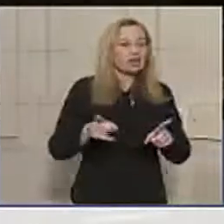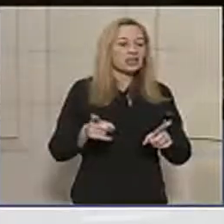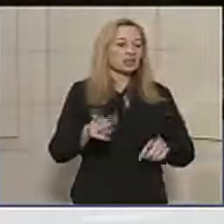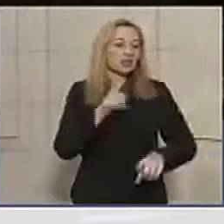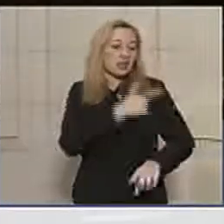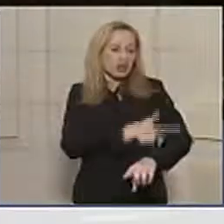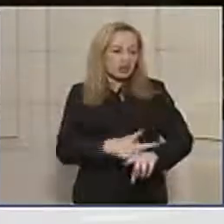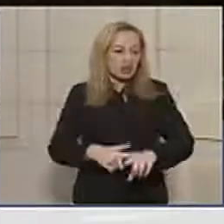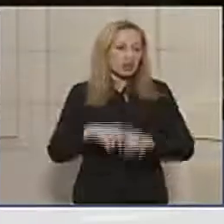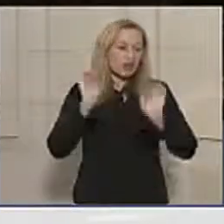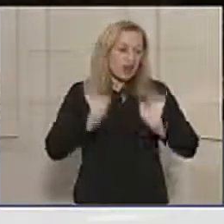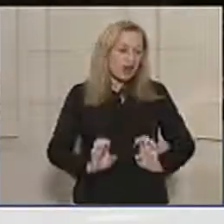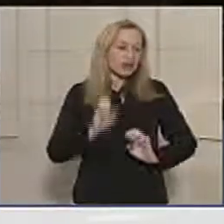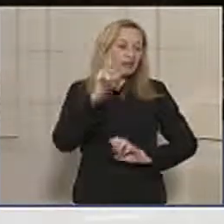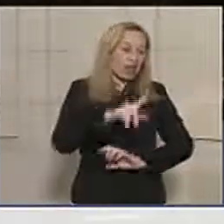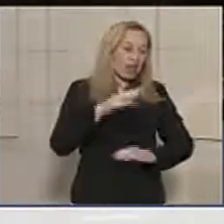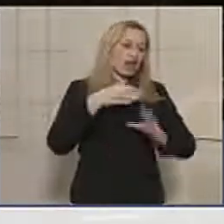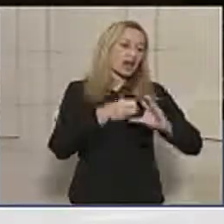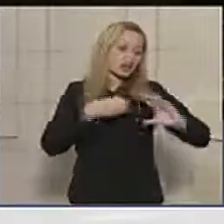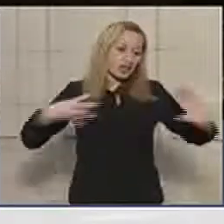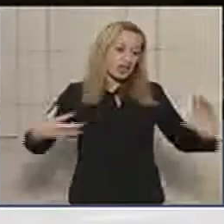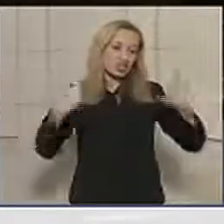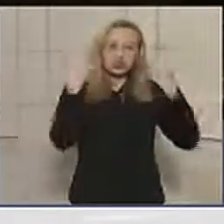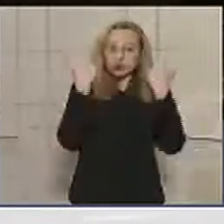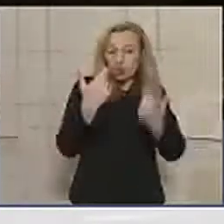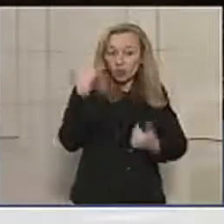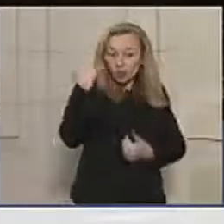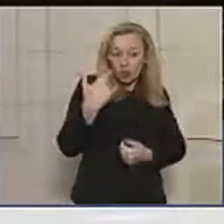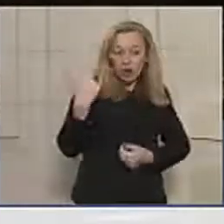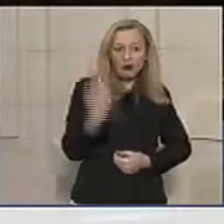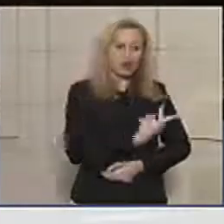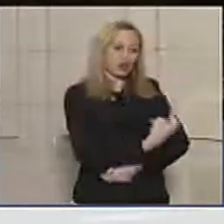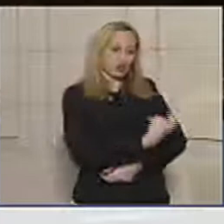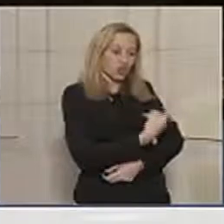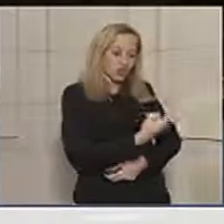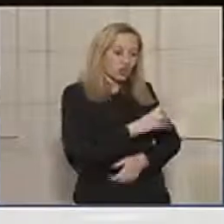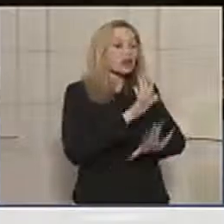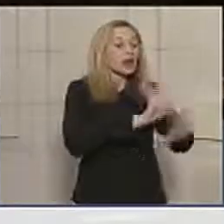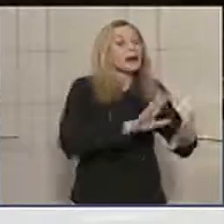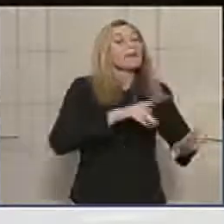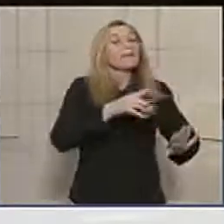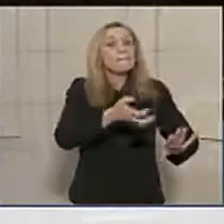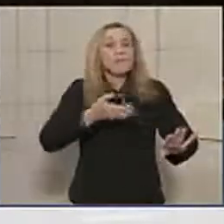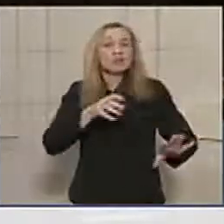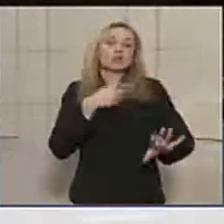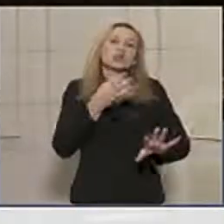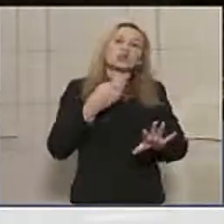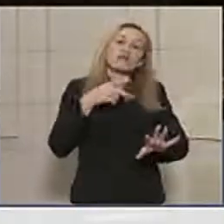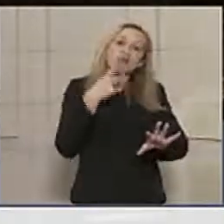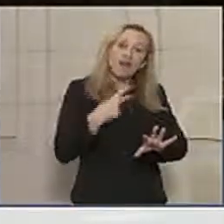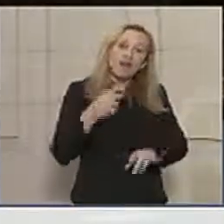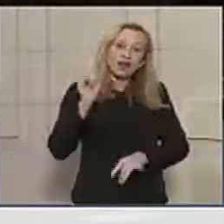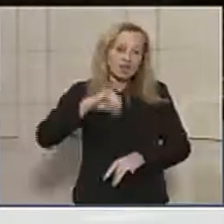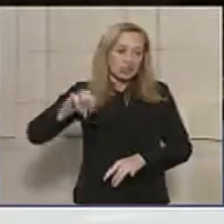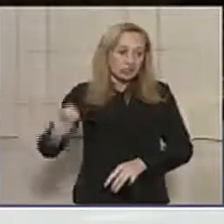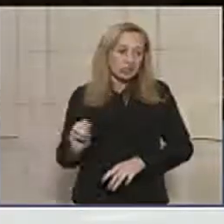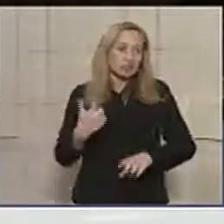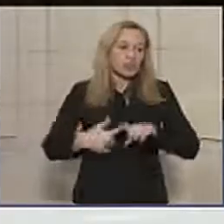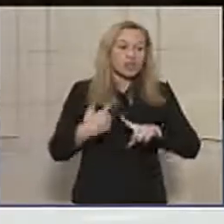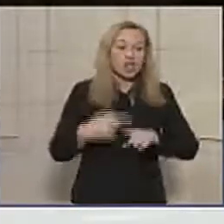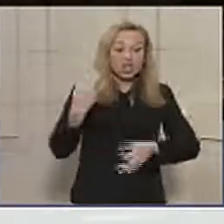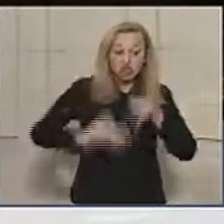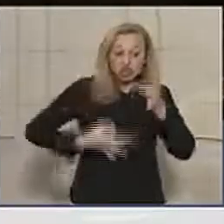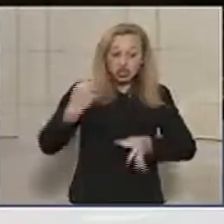são características comuns a vocês duas. Mas eu queria aqui realmente pontuar isso, porque injustiça